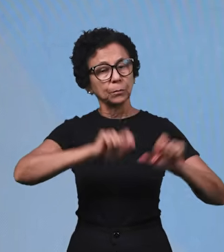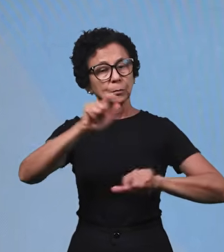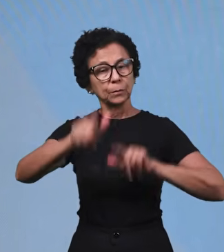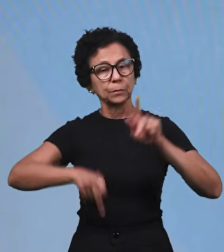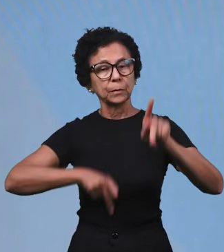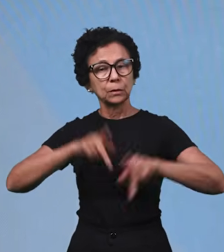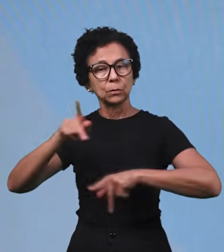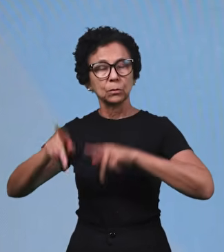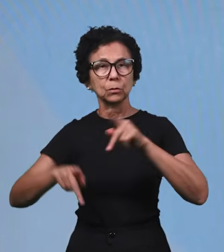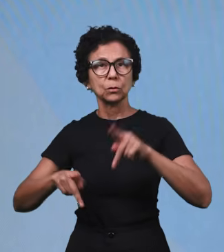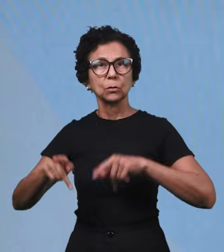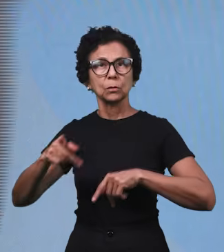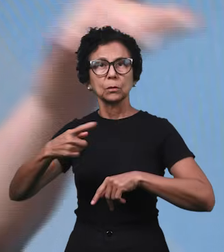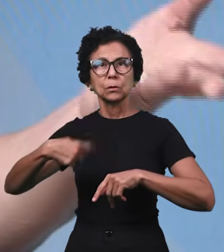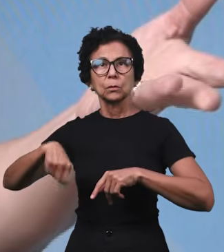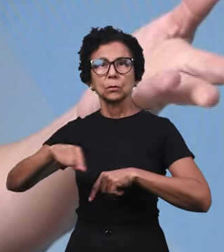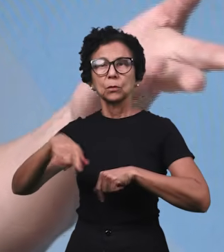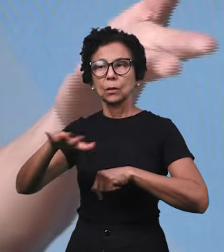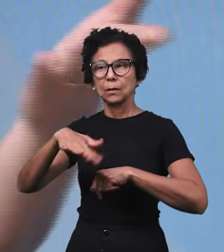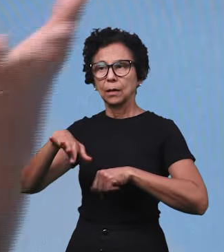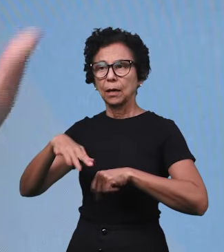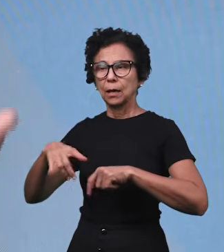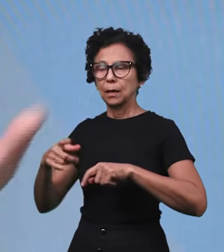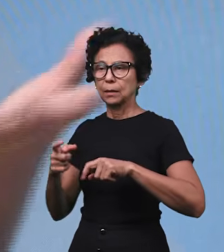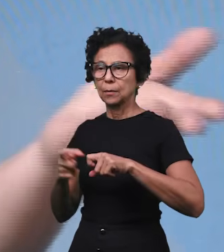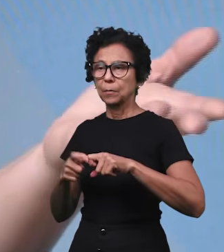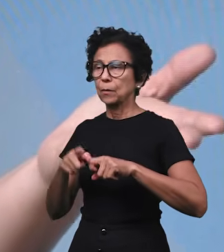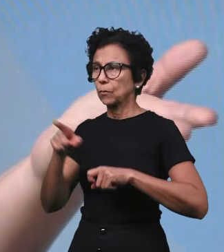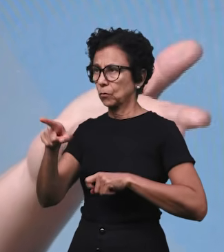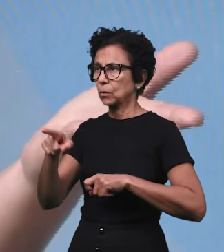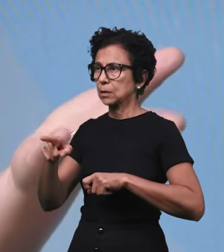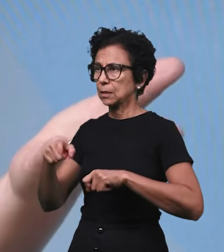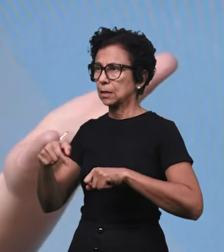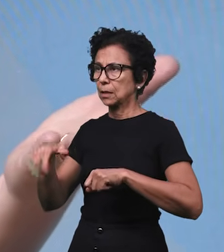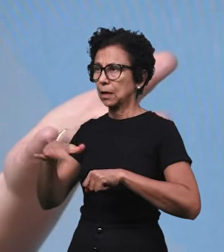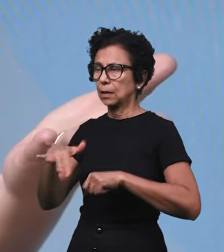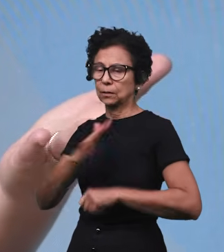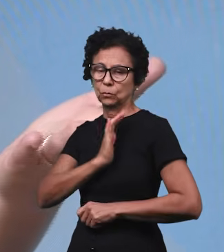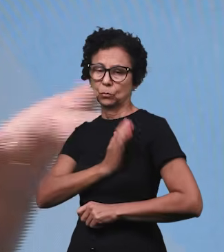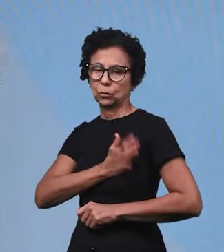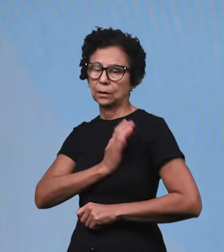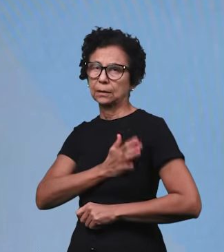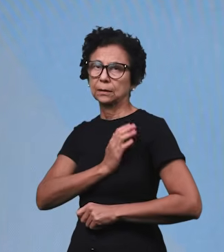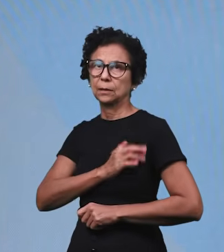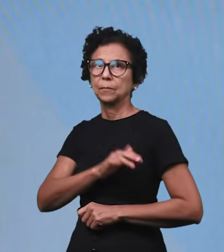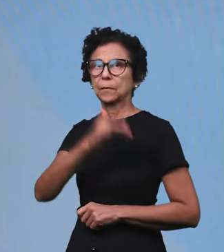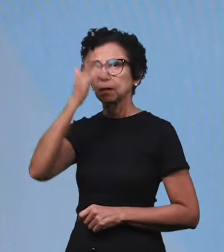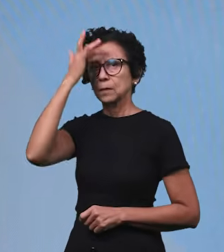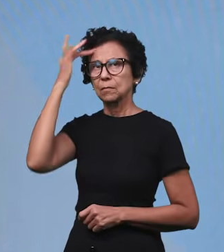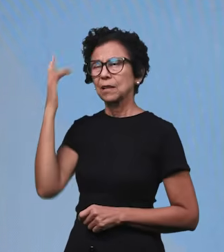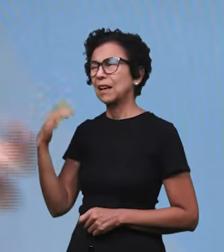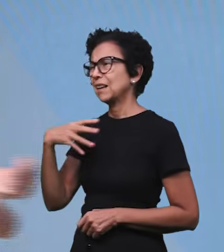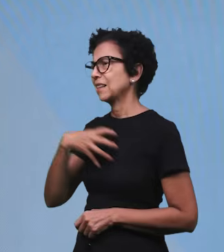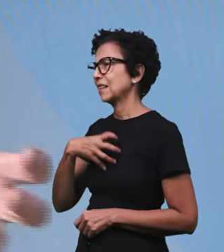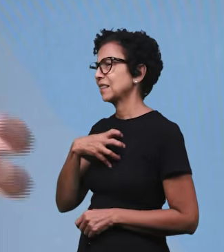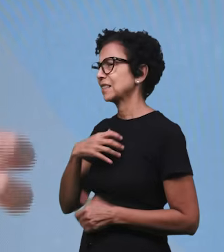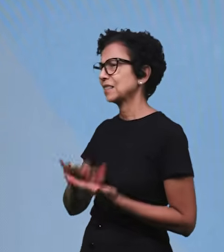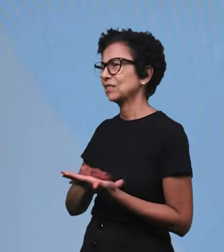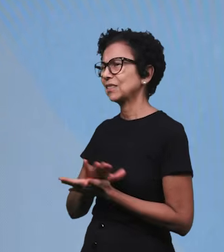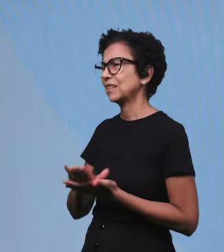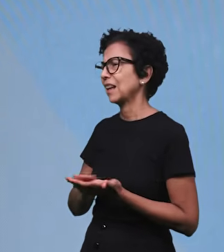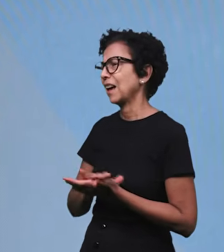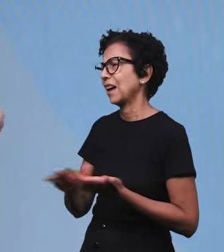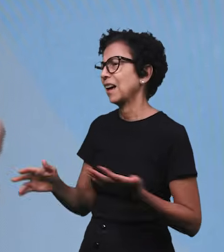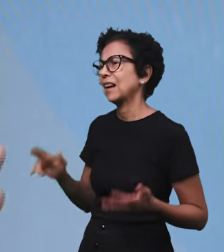vezes a gente que é médico, né? Você que é cardiologista, fica agoniado que você já ouviu isso muitas vezes. Do paciente falar assim, mas eu não sinto nada, eu